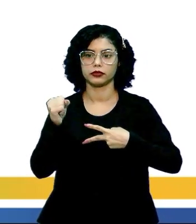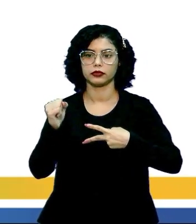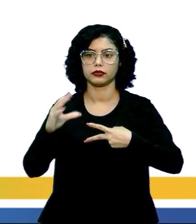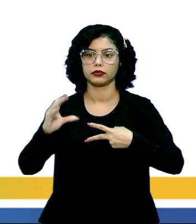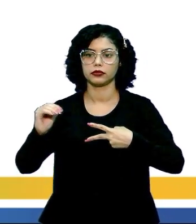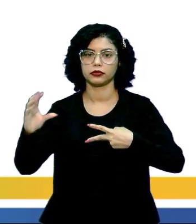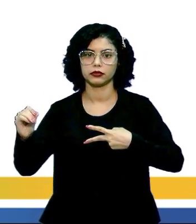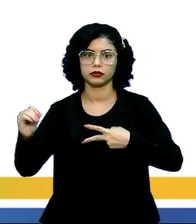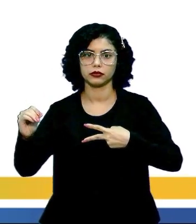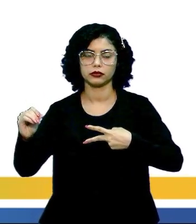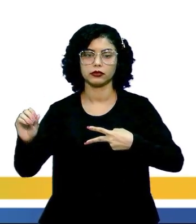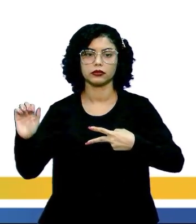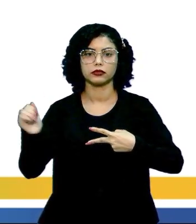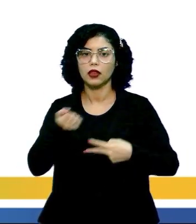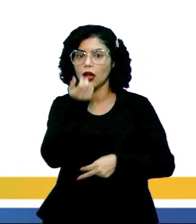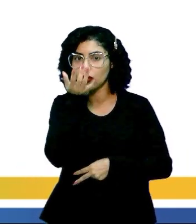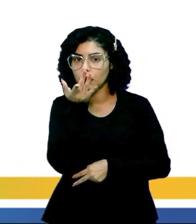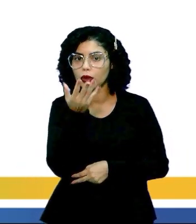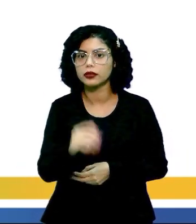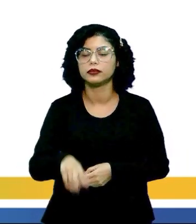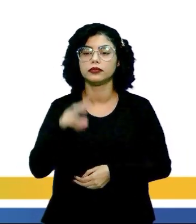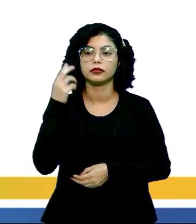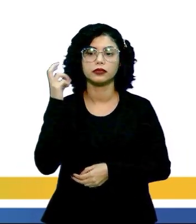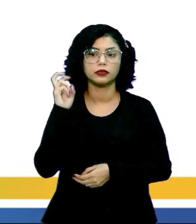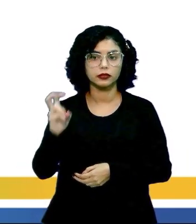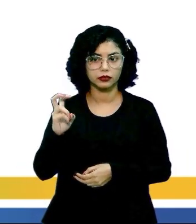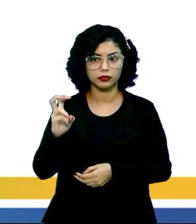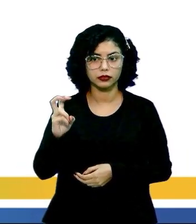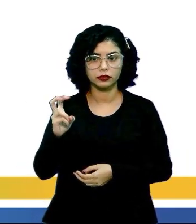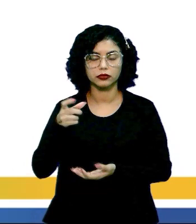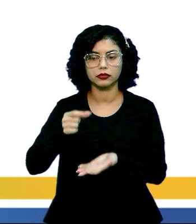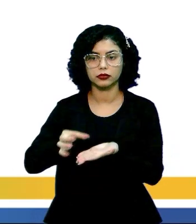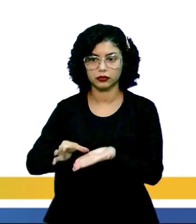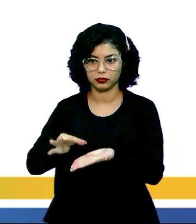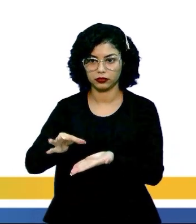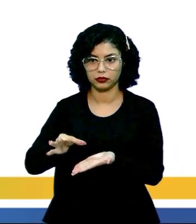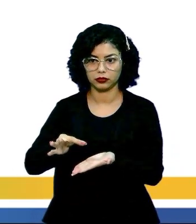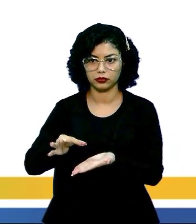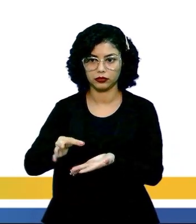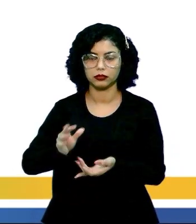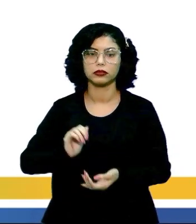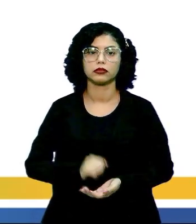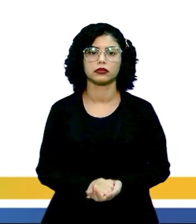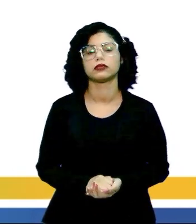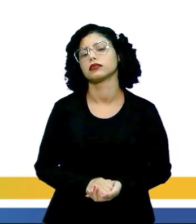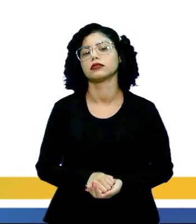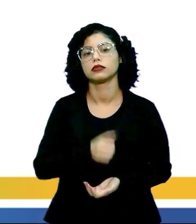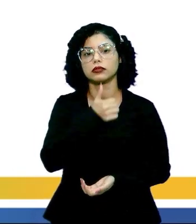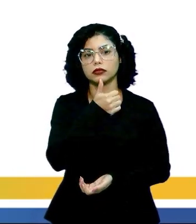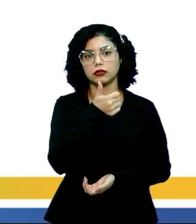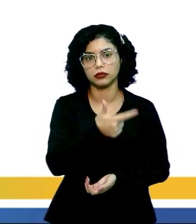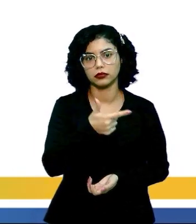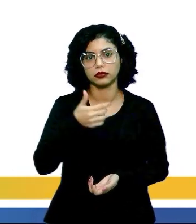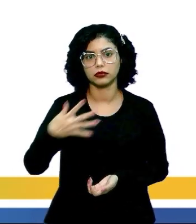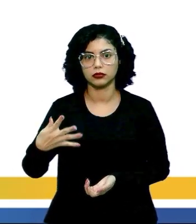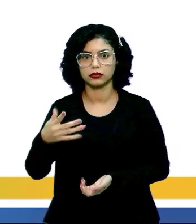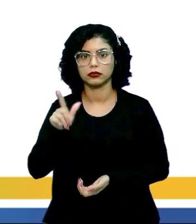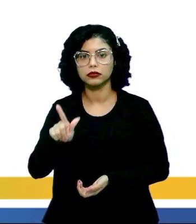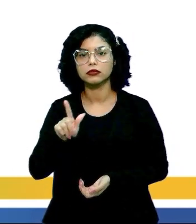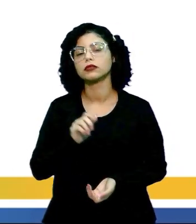primeiro. 800 gramas de farinha, equivalente a 5 xícaras. 24 gramas de